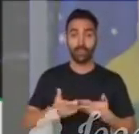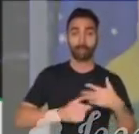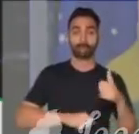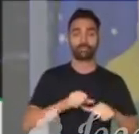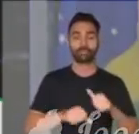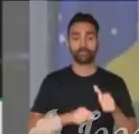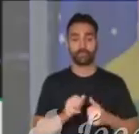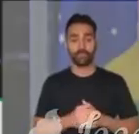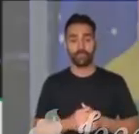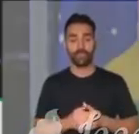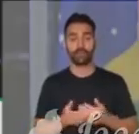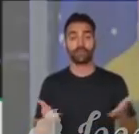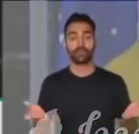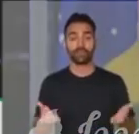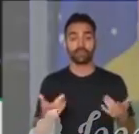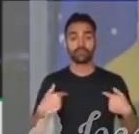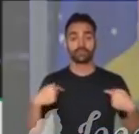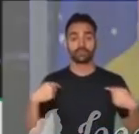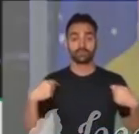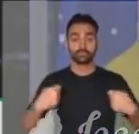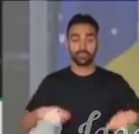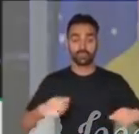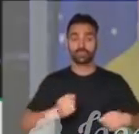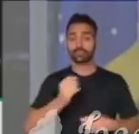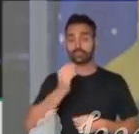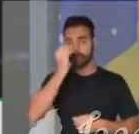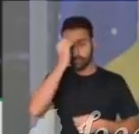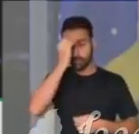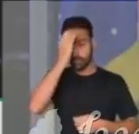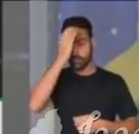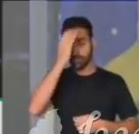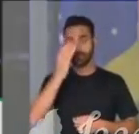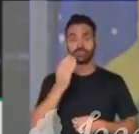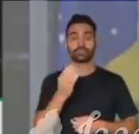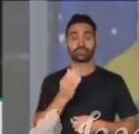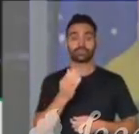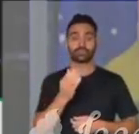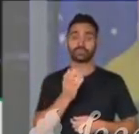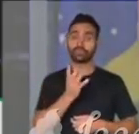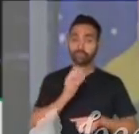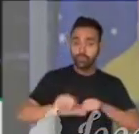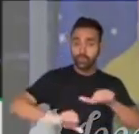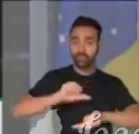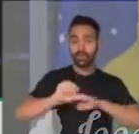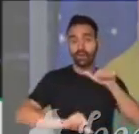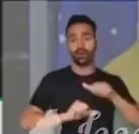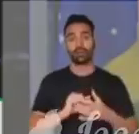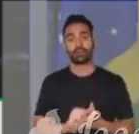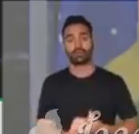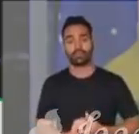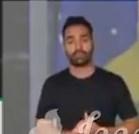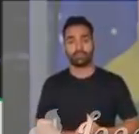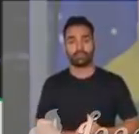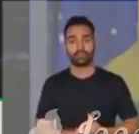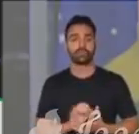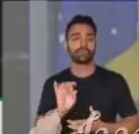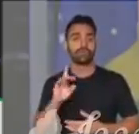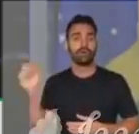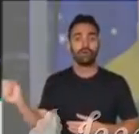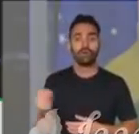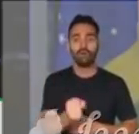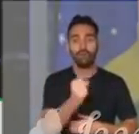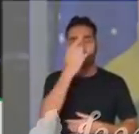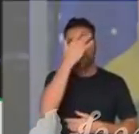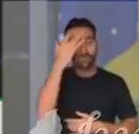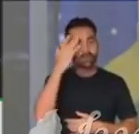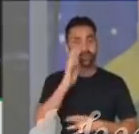Agora, precisamos do conhecimento da mudança. Não adianta falar, vamos colocar aqui alguém diferente e